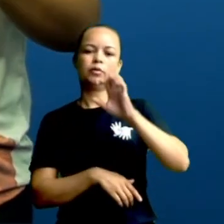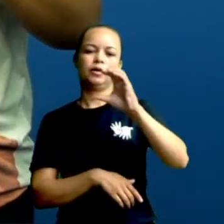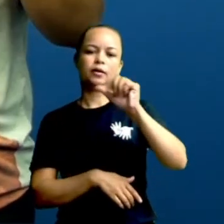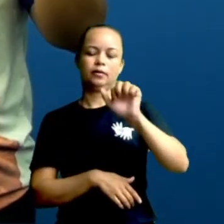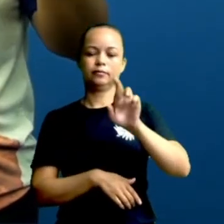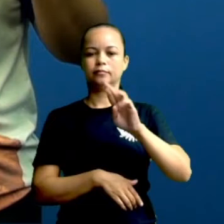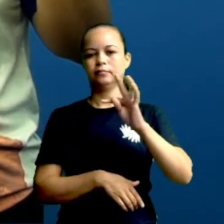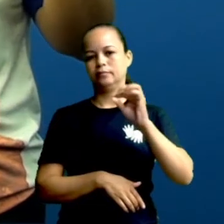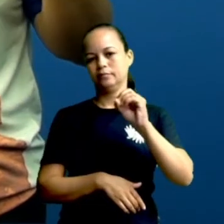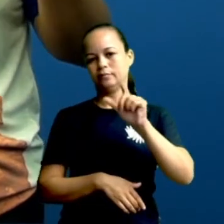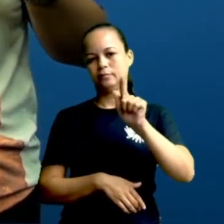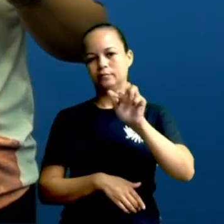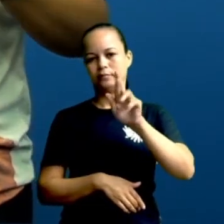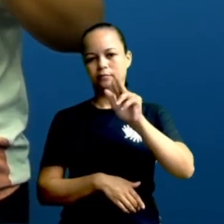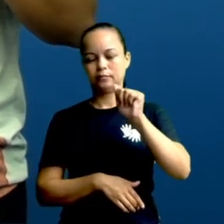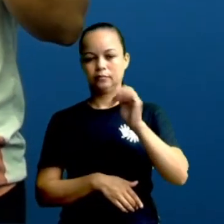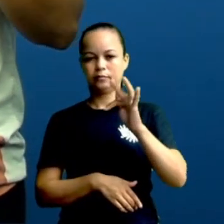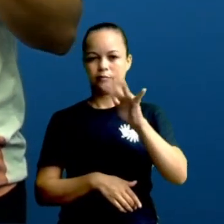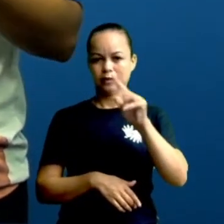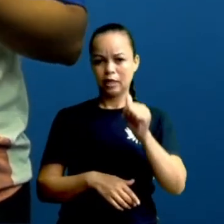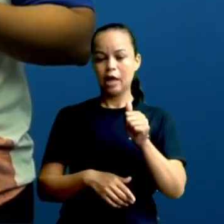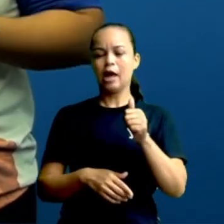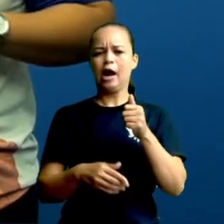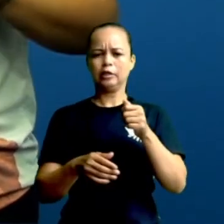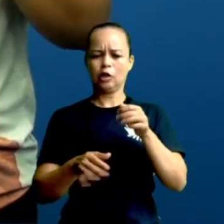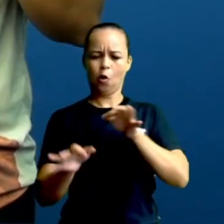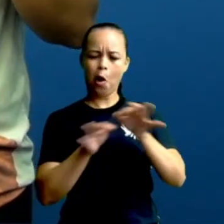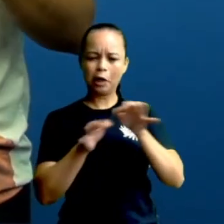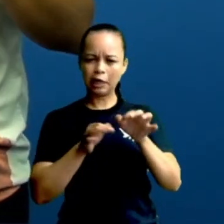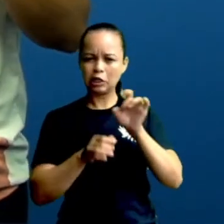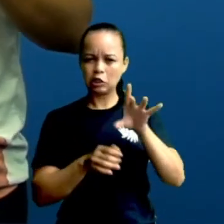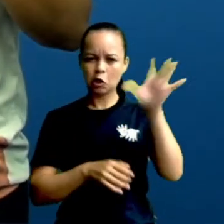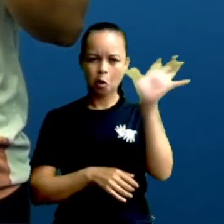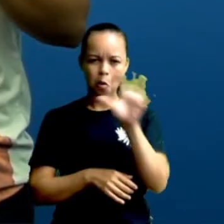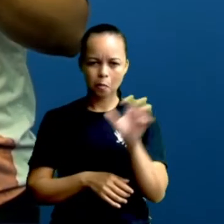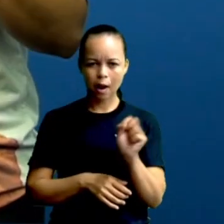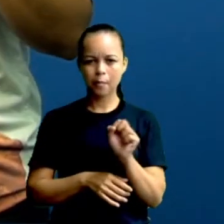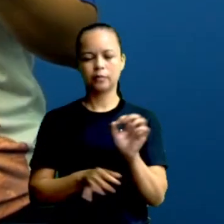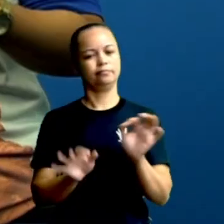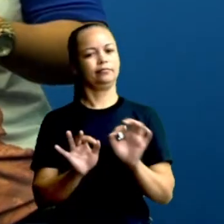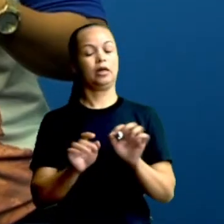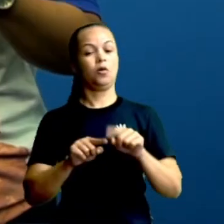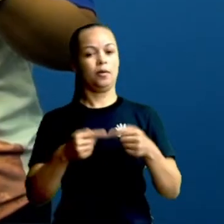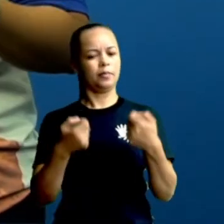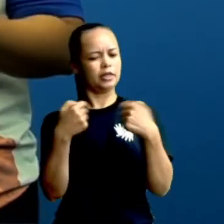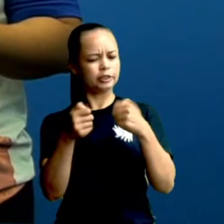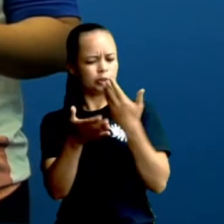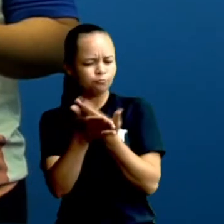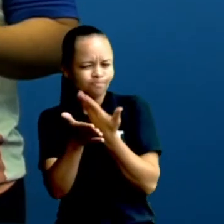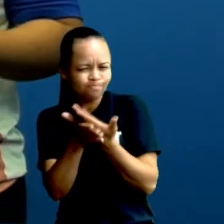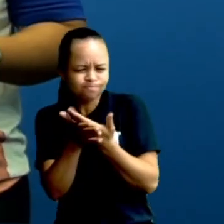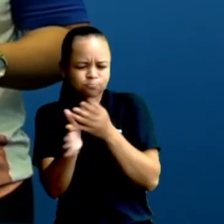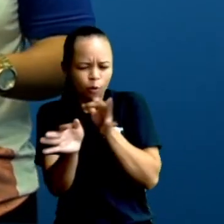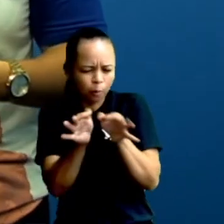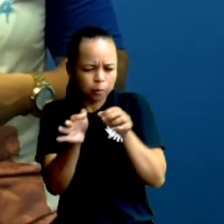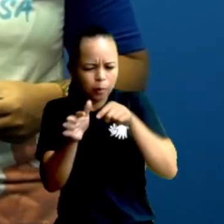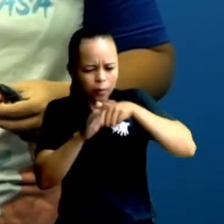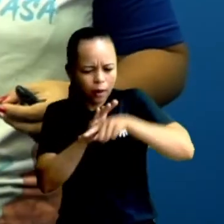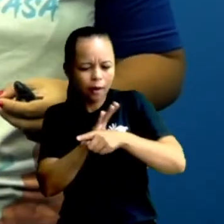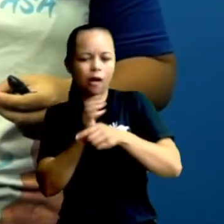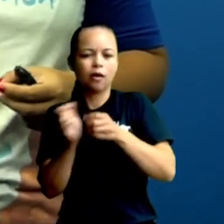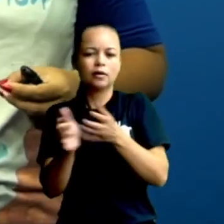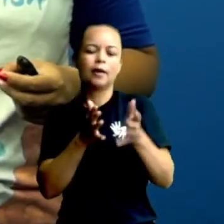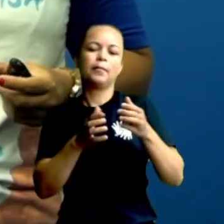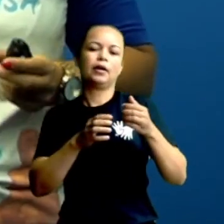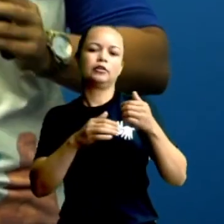não simplesmente produz os mapas, não. Há um estudo que faz com que o mapa seja produzido precisamente para que, se eu